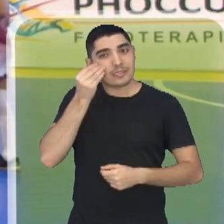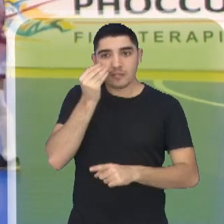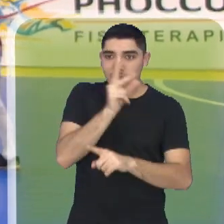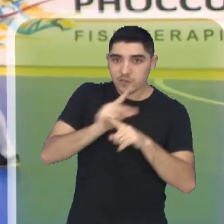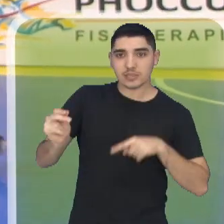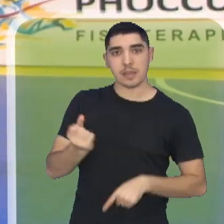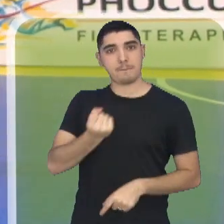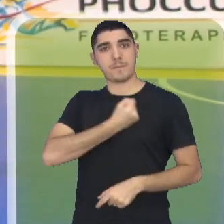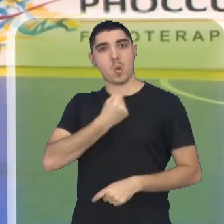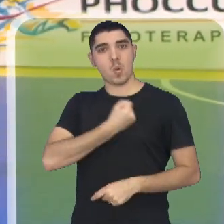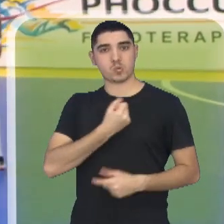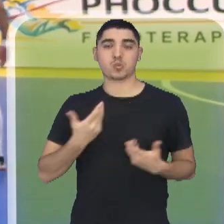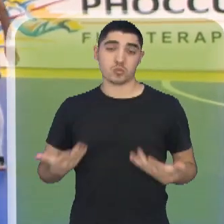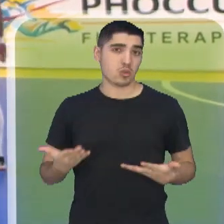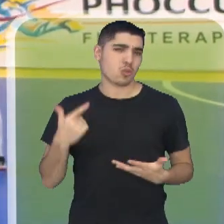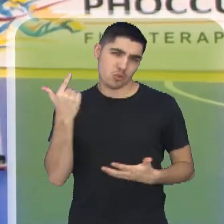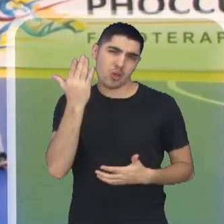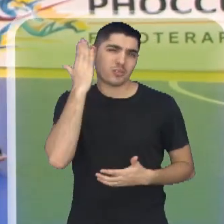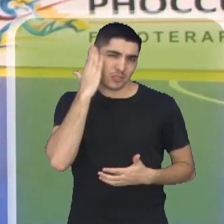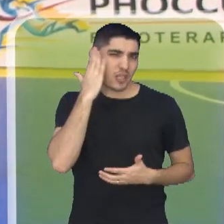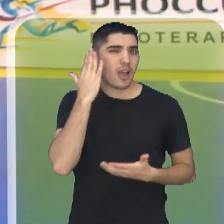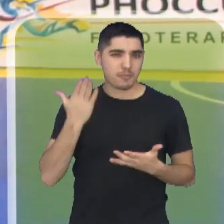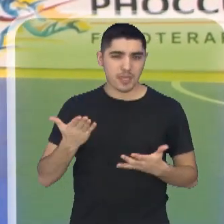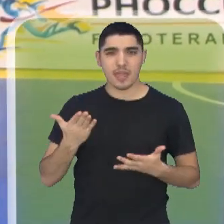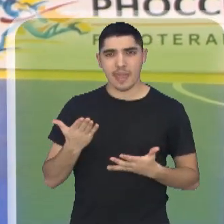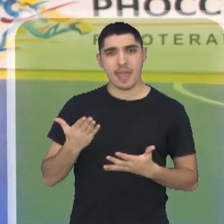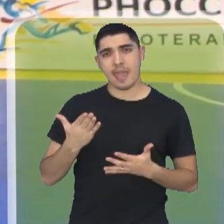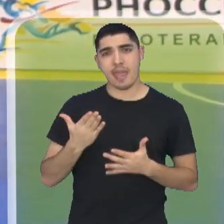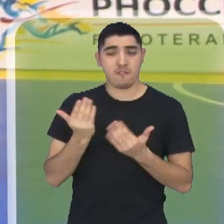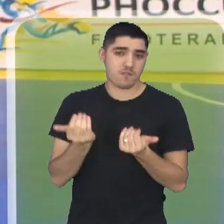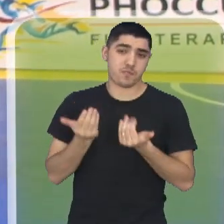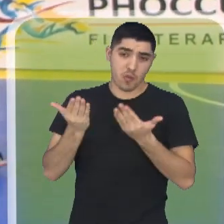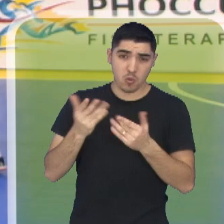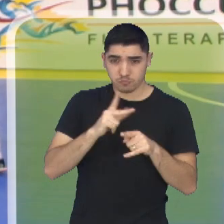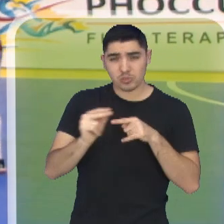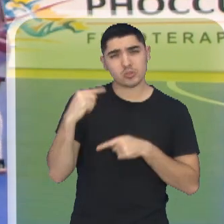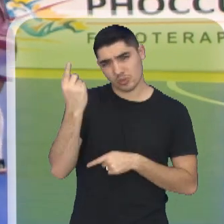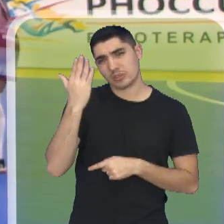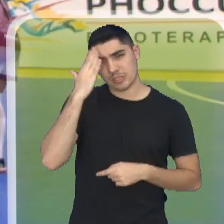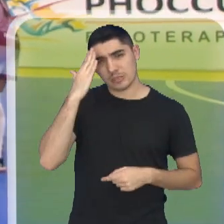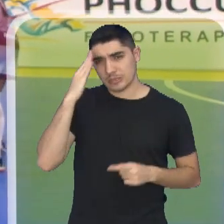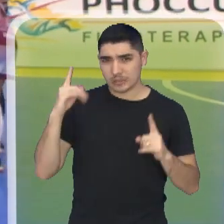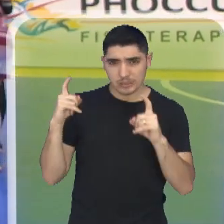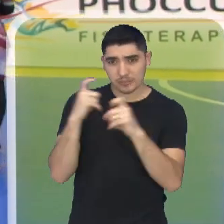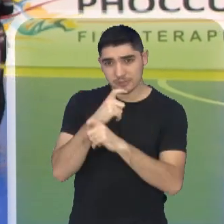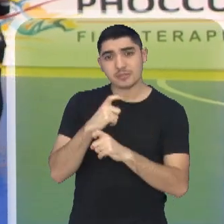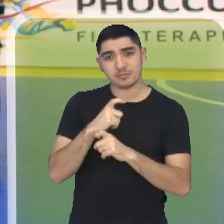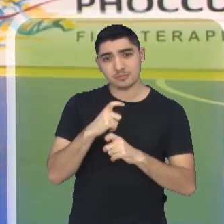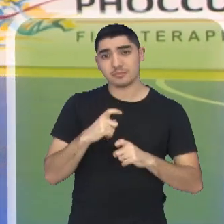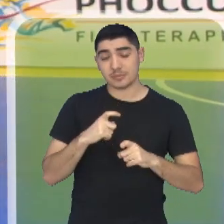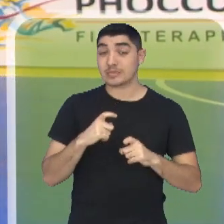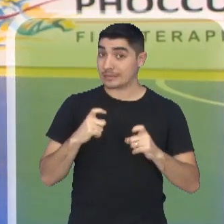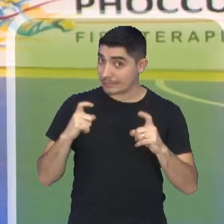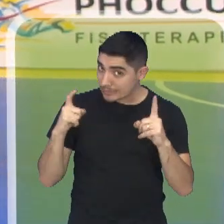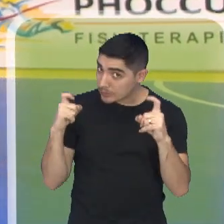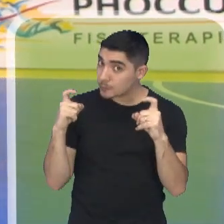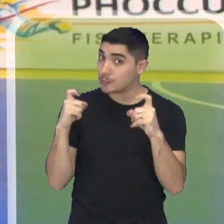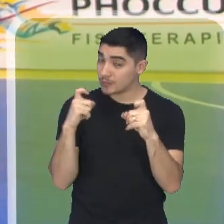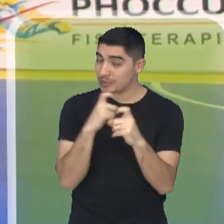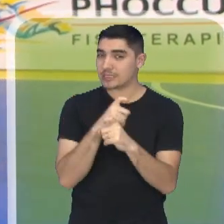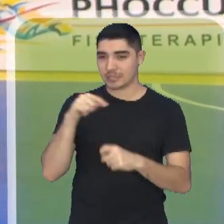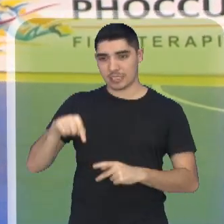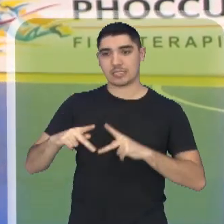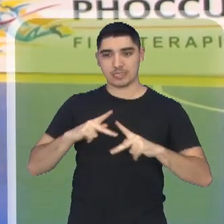vencer, né, que a gente sabe que muda os ares uma vitória. E sim, sabemos que ia ser difícil, foi bem difícil,